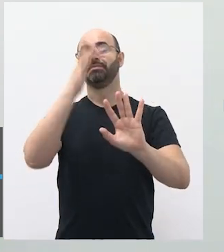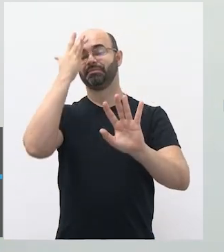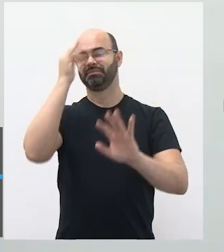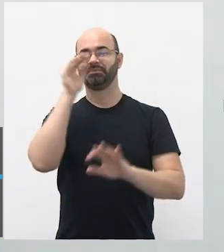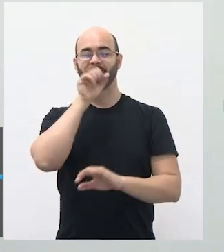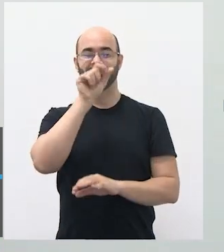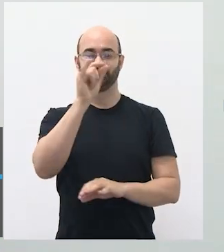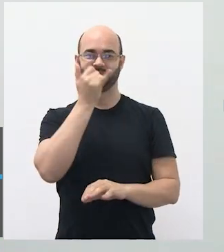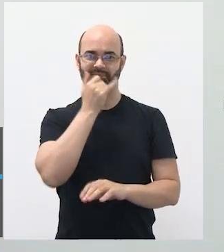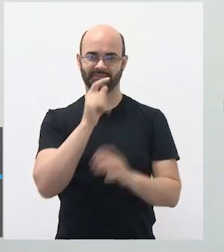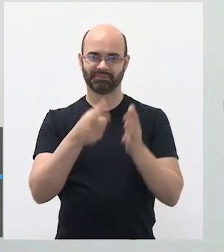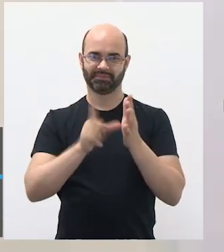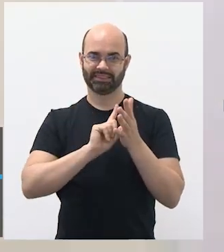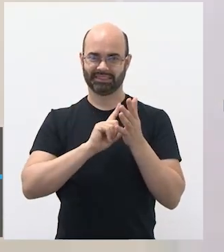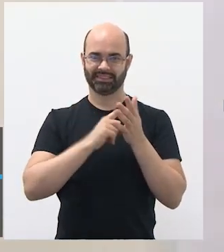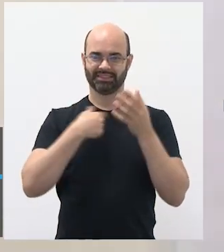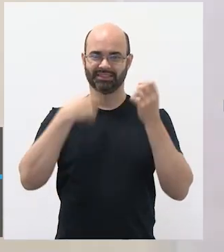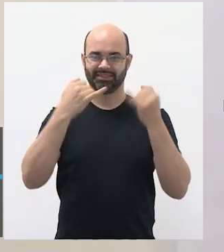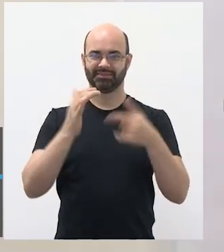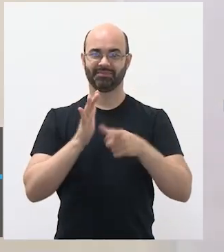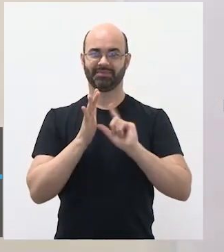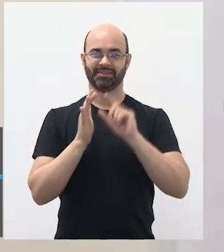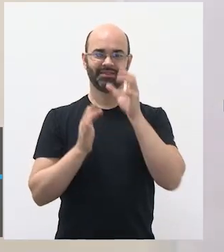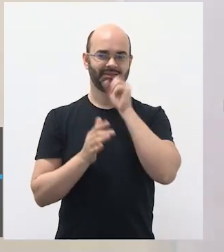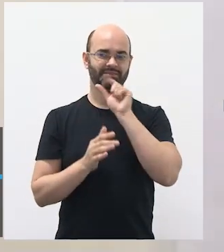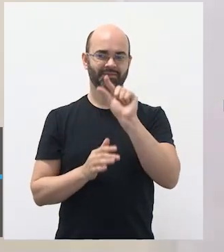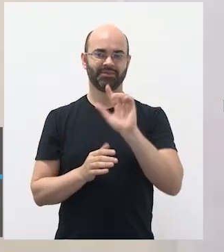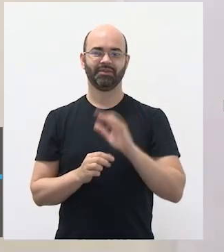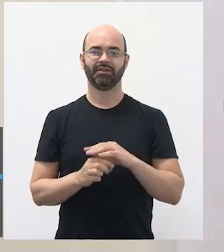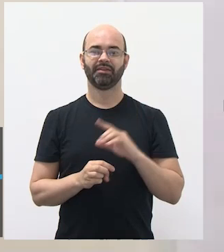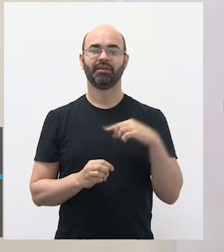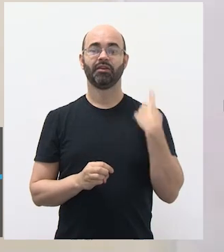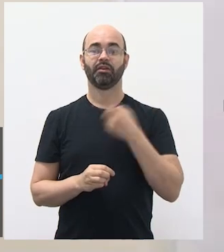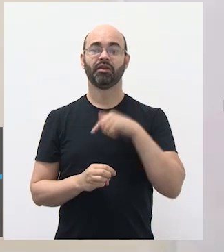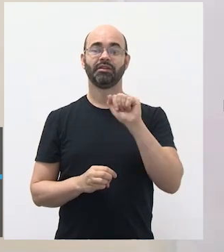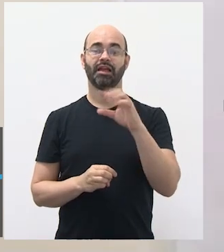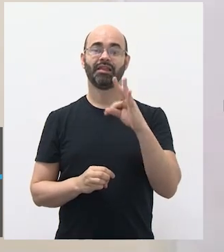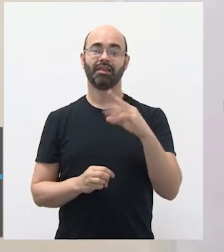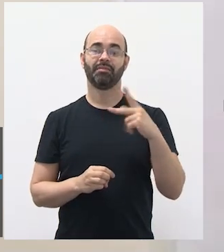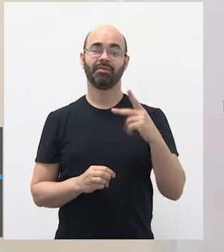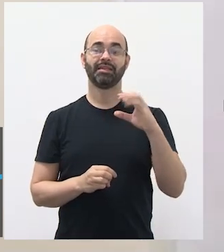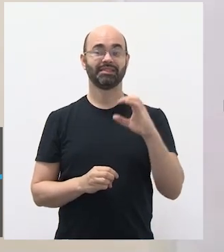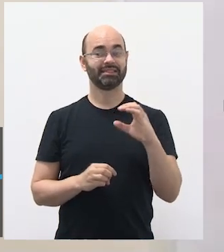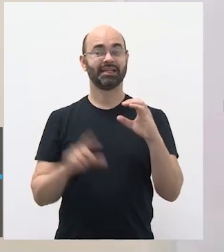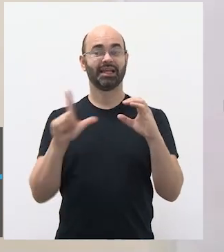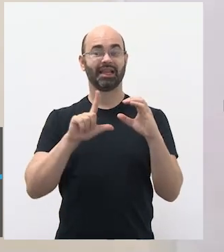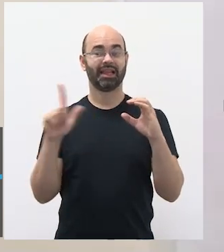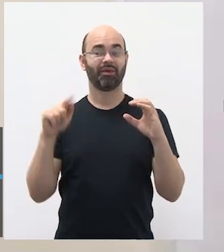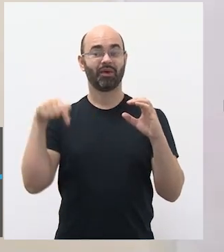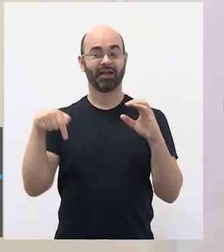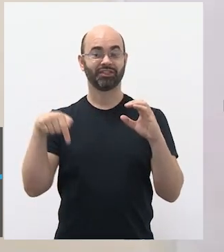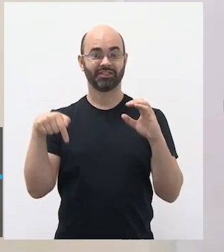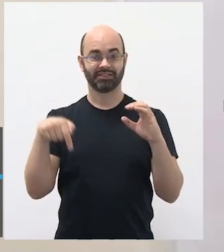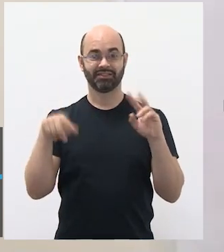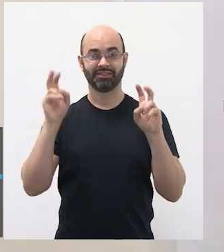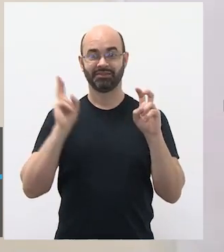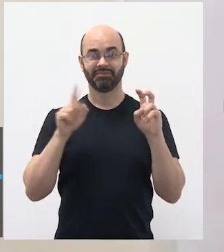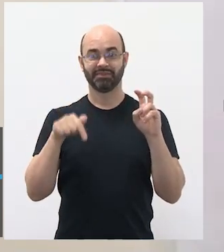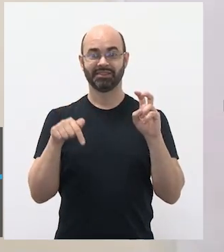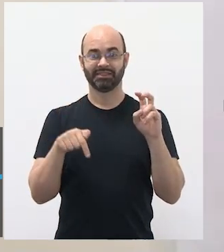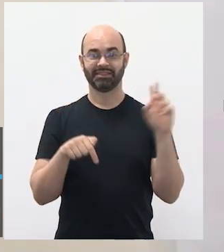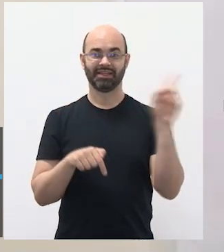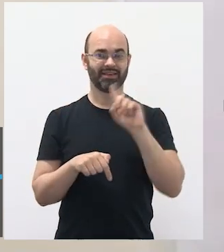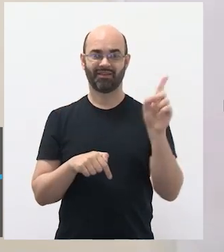um minutinho antes de você começar. Nós estamos falando com a TPC de linguagem, gente. Fiquem tranquilos, tá bom? Não é